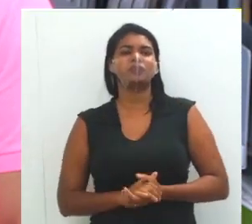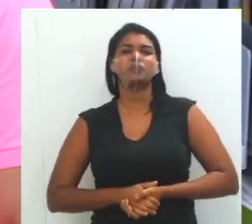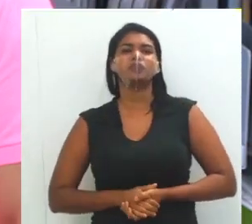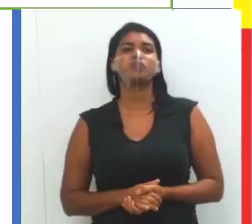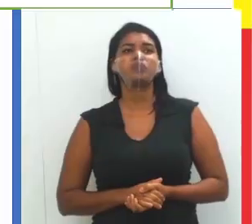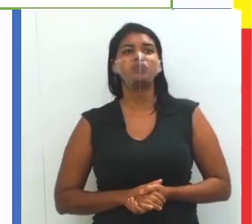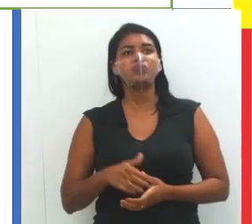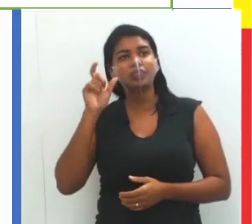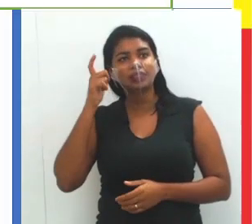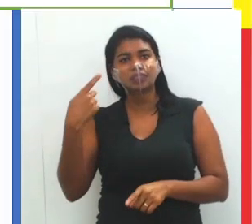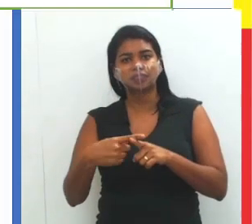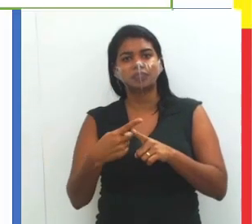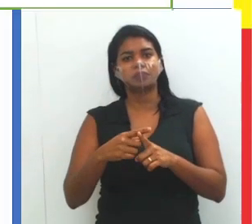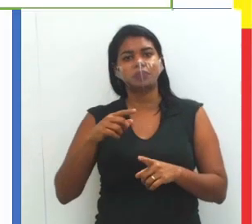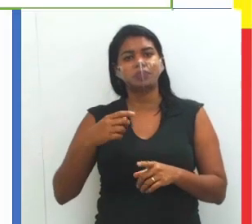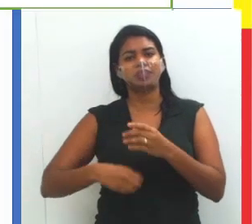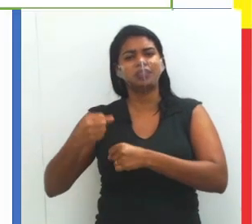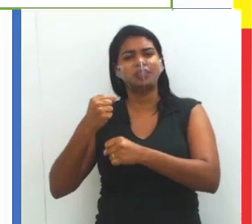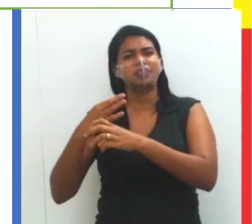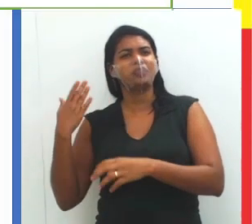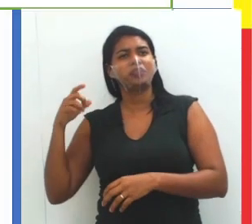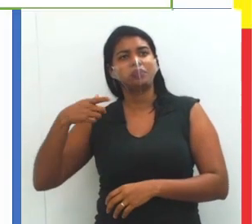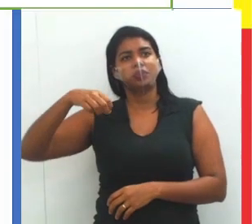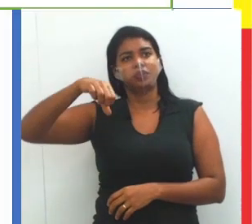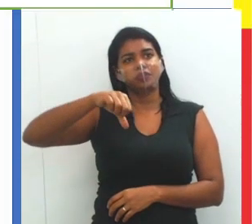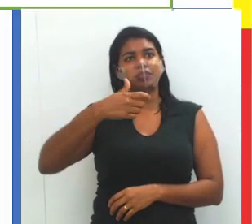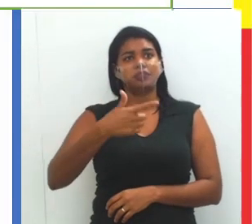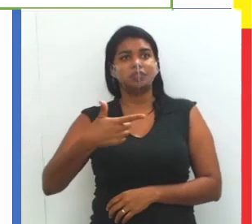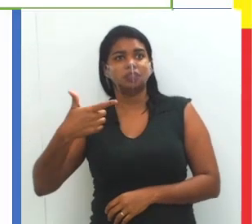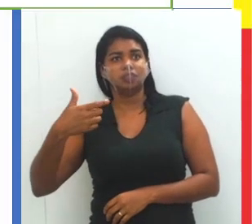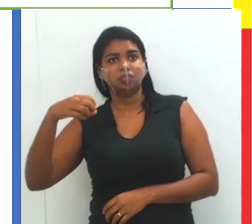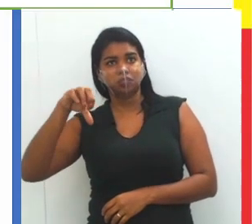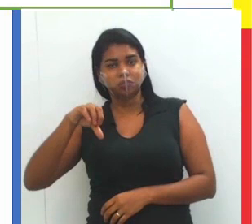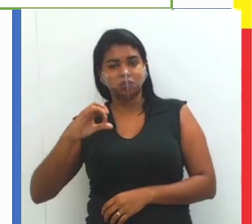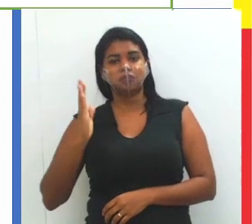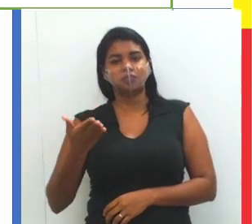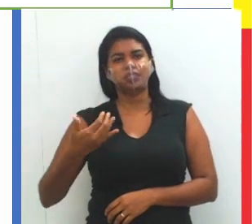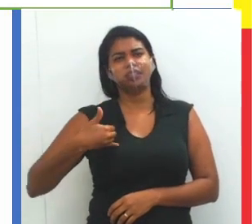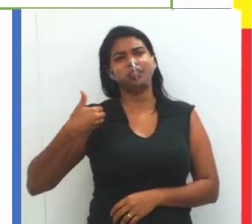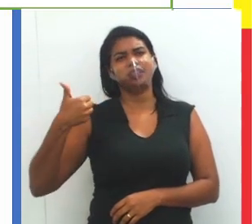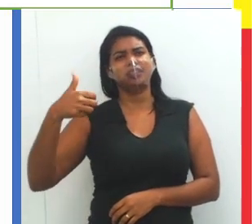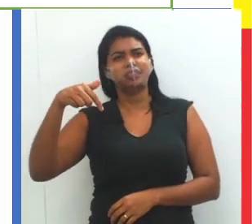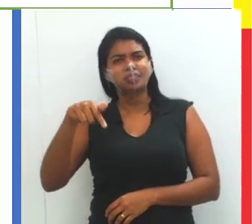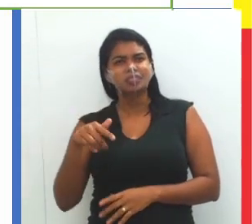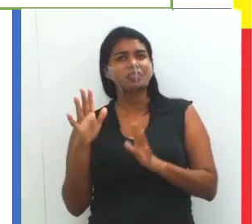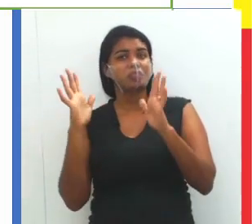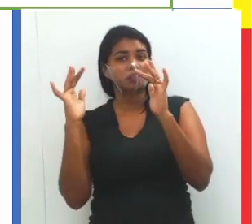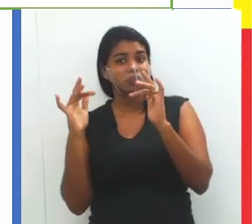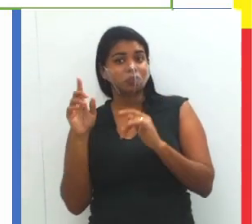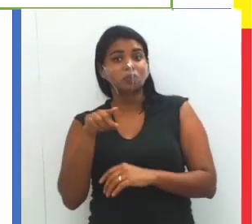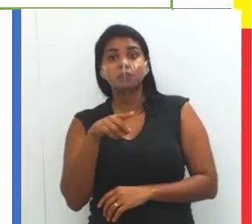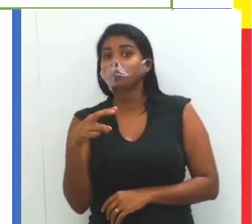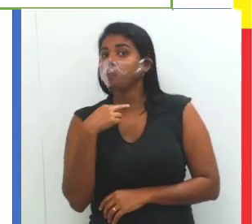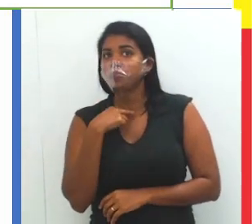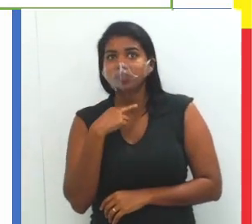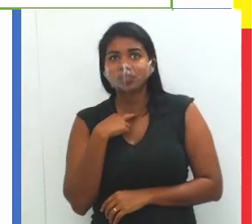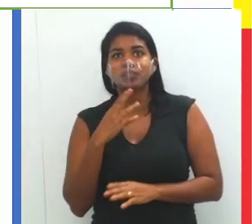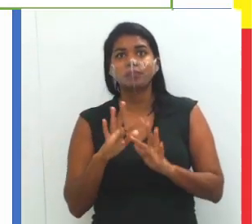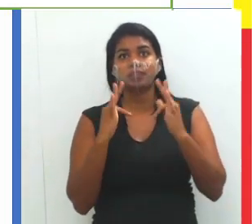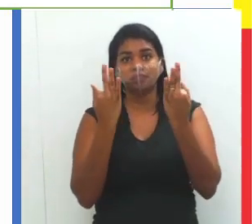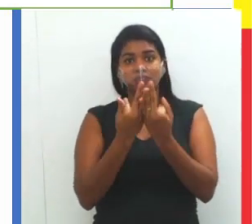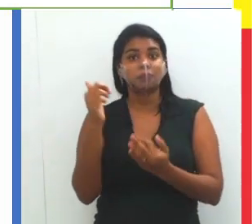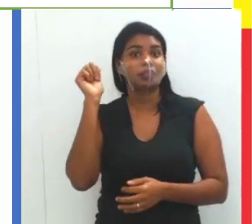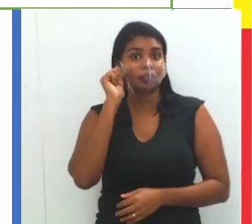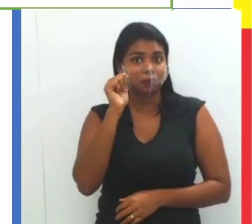interessante, né? Porque em 1929, e com exatamente 17 anos, por causa de um namoro proibido pela